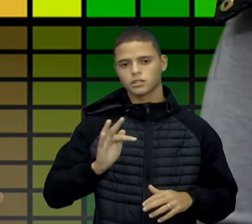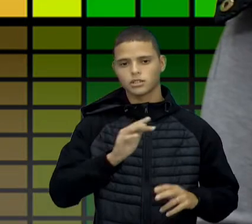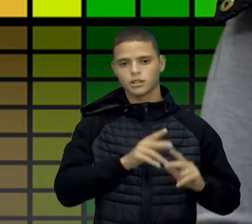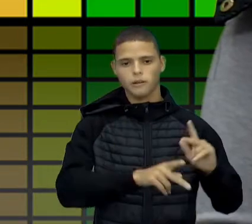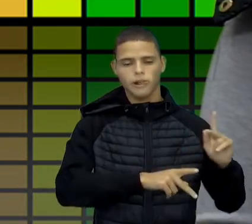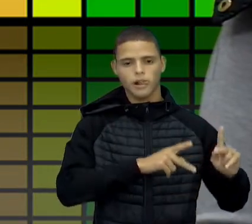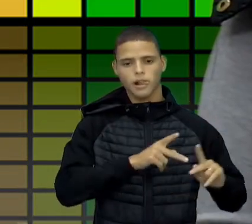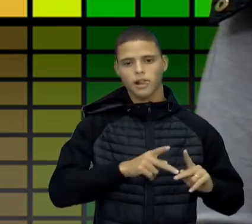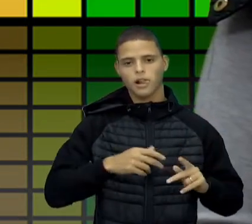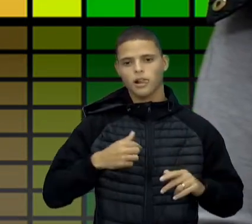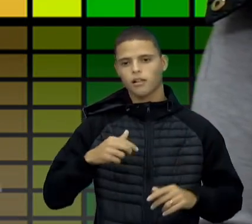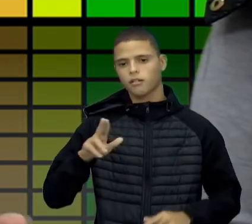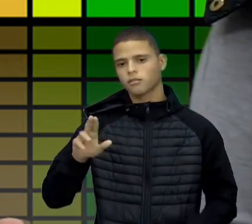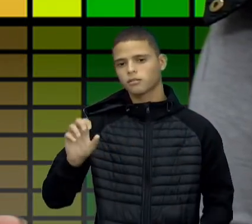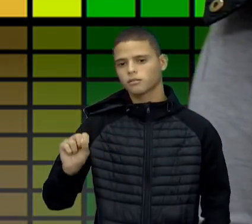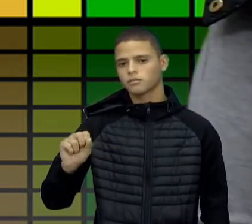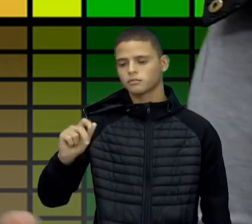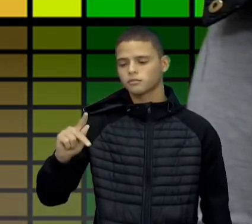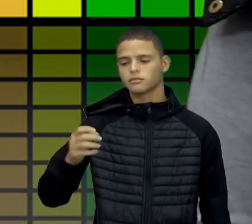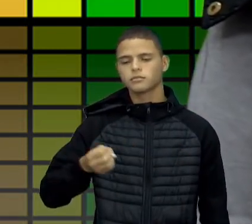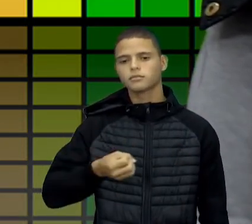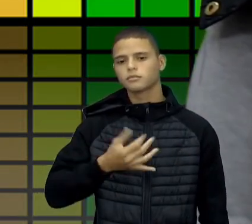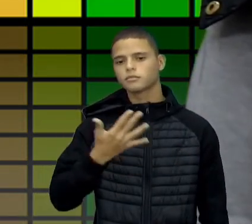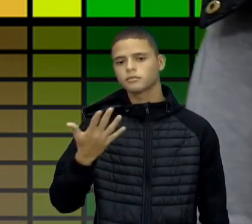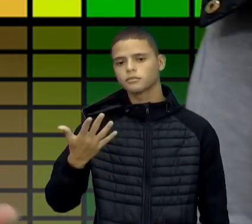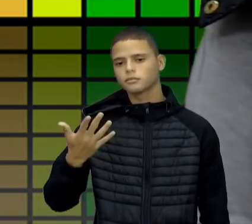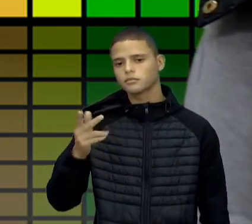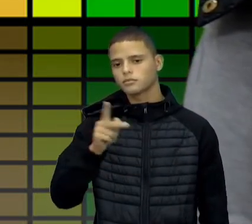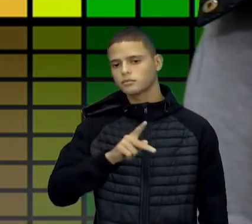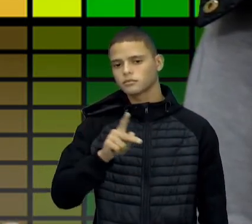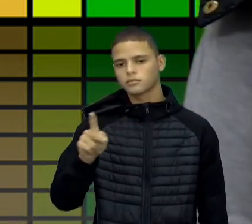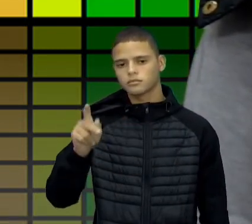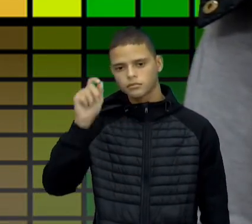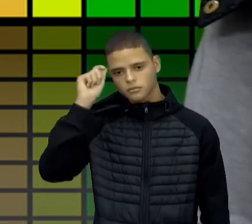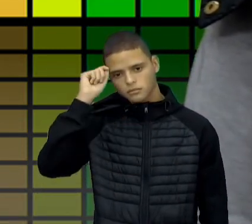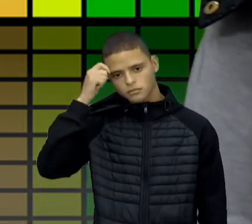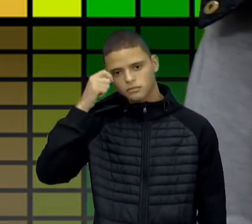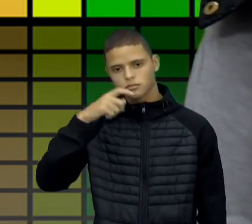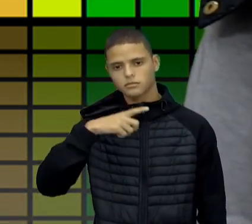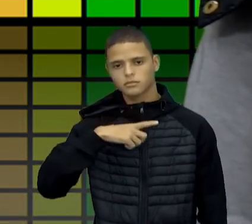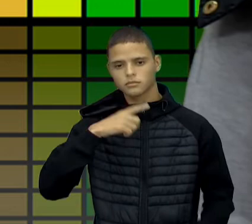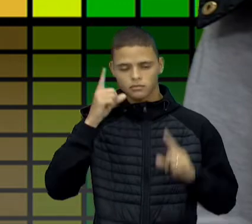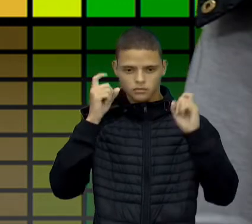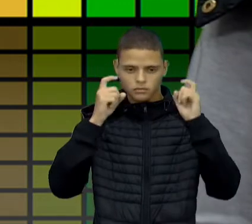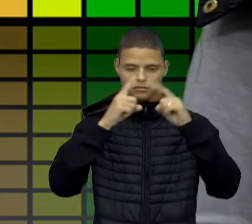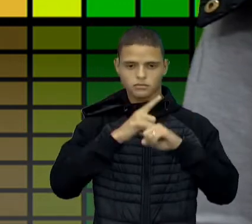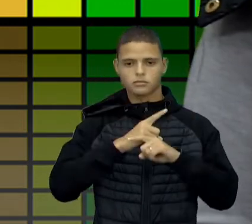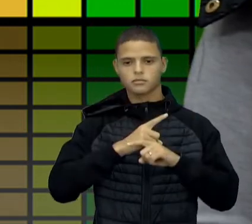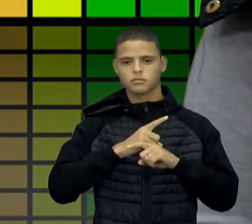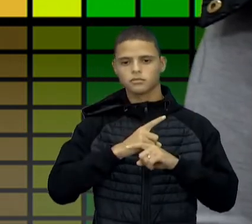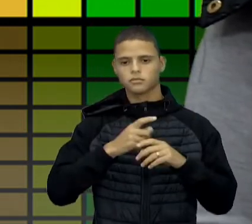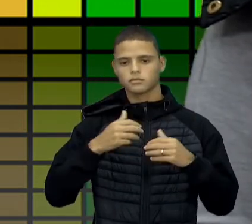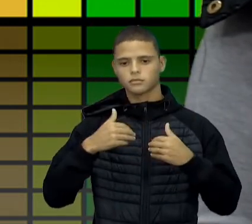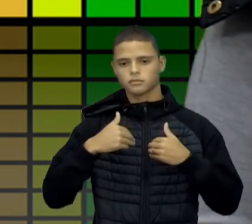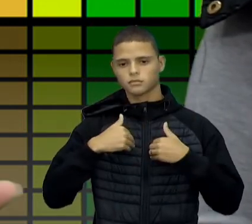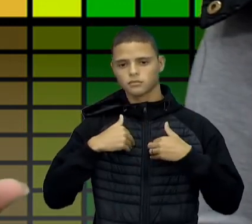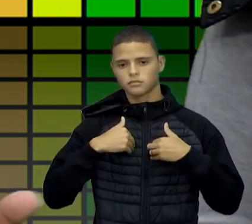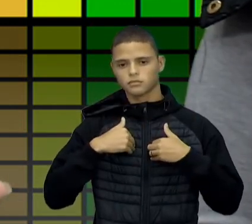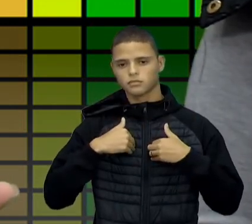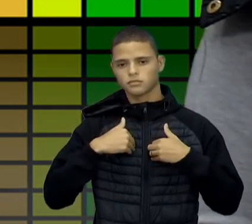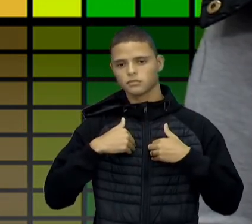Paulo, USP, quantos professores negros nós temos? Então, fica bem complexo. E eu, por exemplo, me